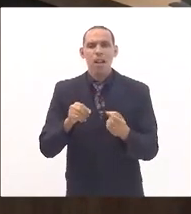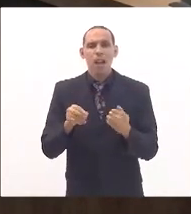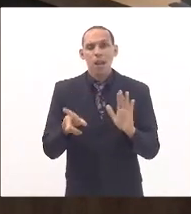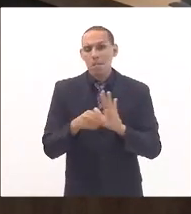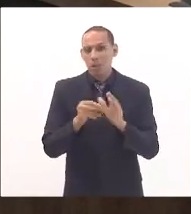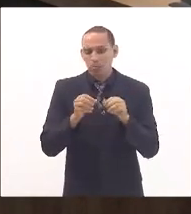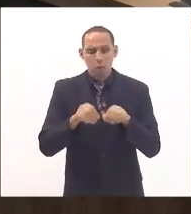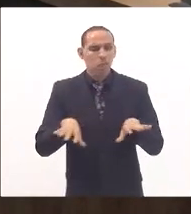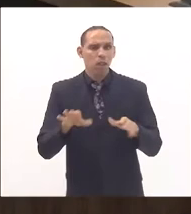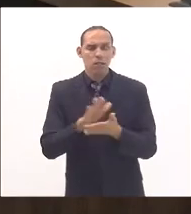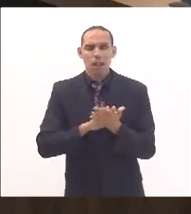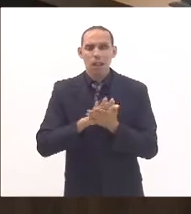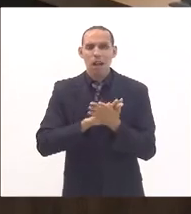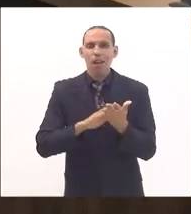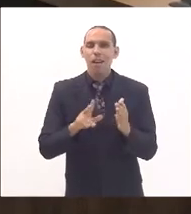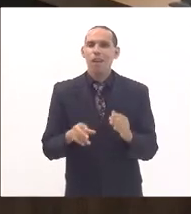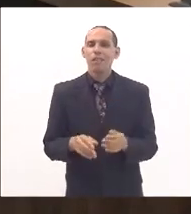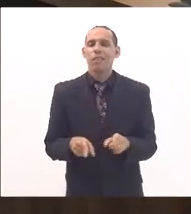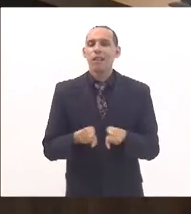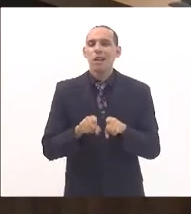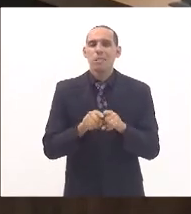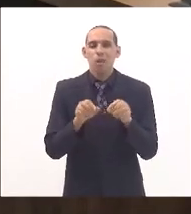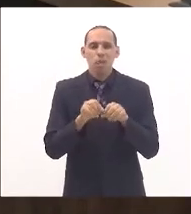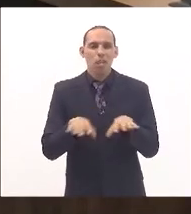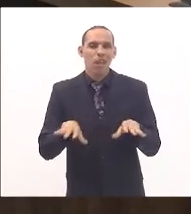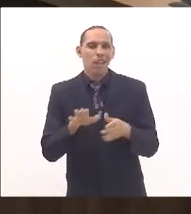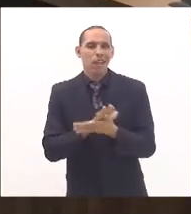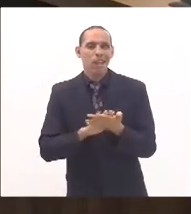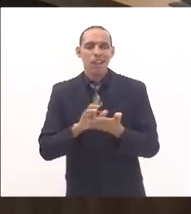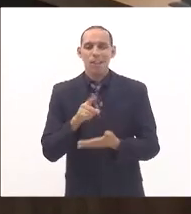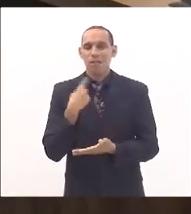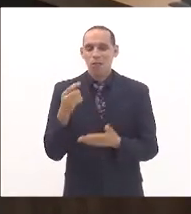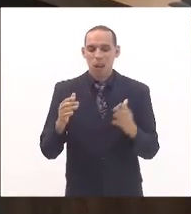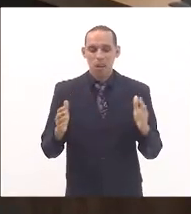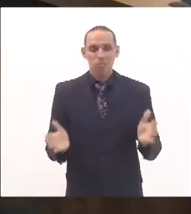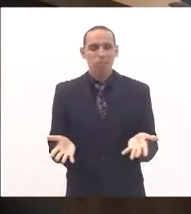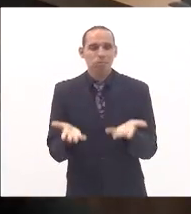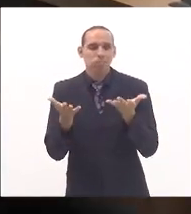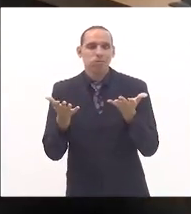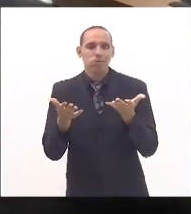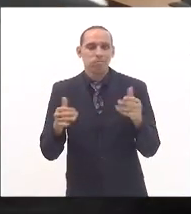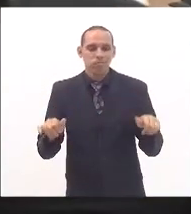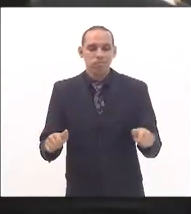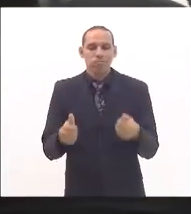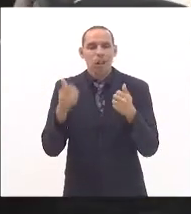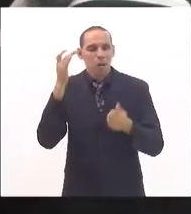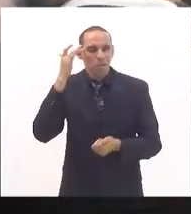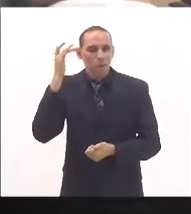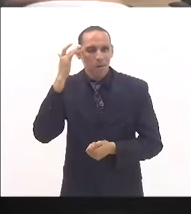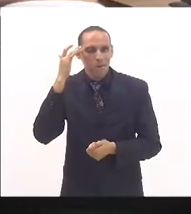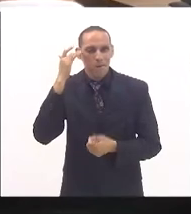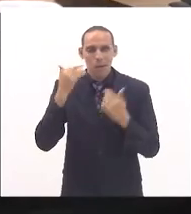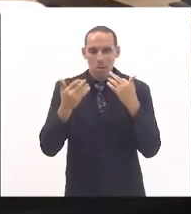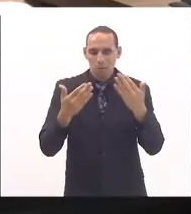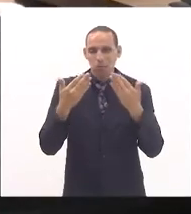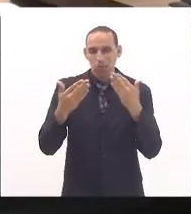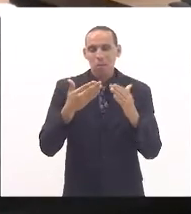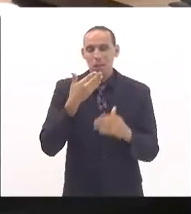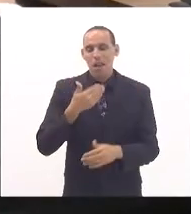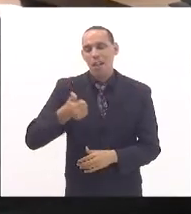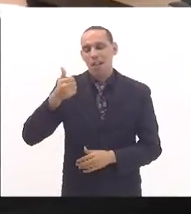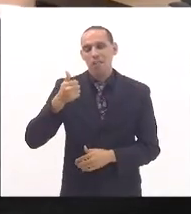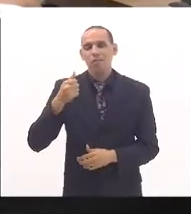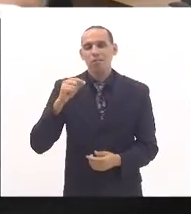que eu apresentei, sobretudo sem prejuízo de como, do quanto a gente vai amadurecer a partir da audiência pública que será realizada pela Comissão de Turismo. É, no parecer no